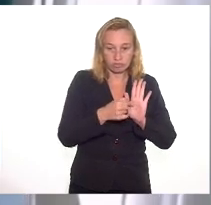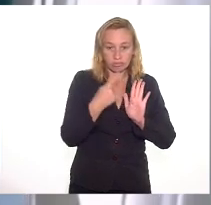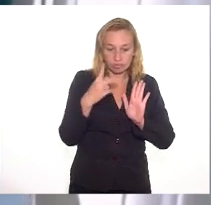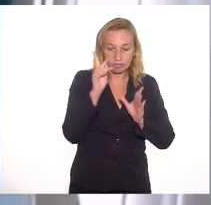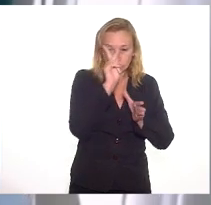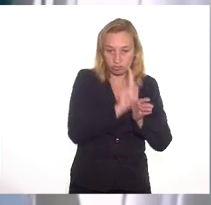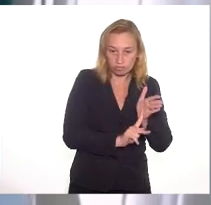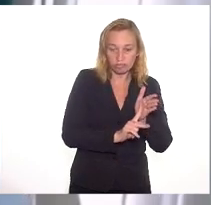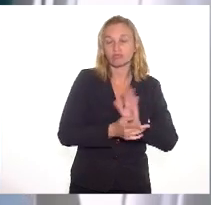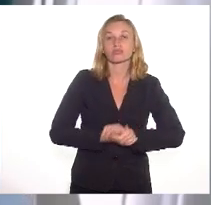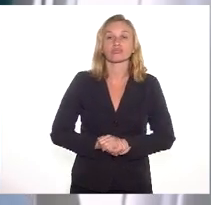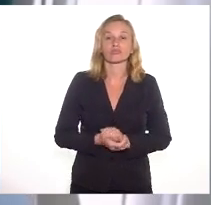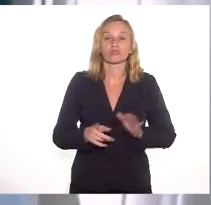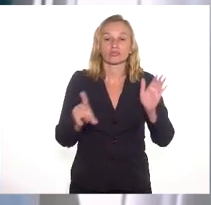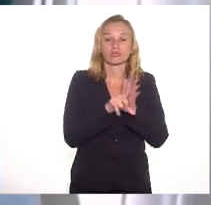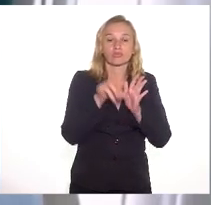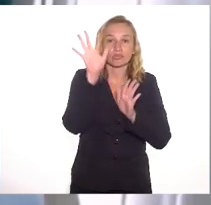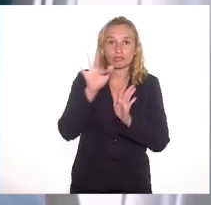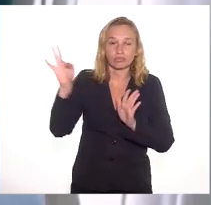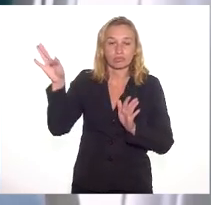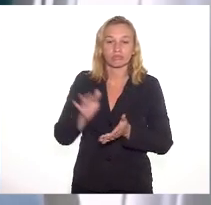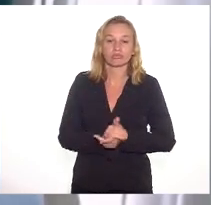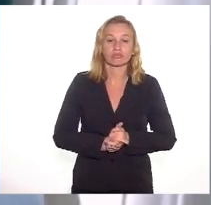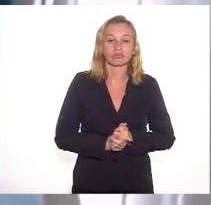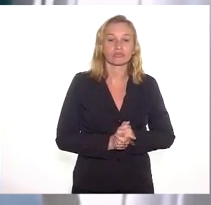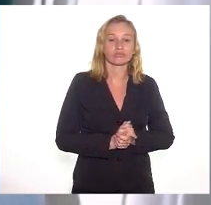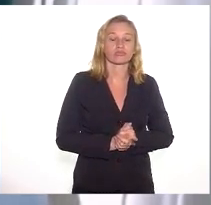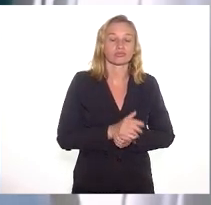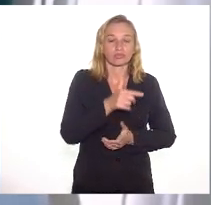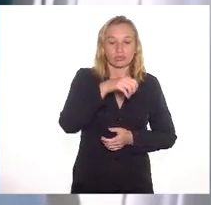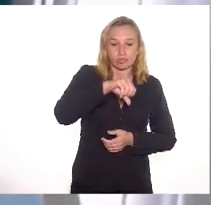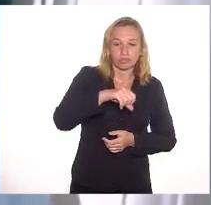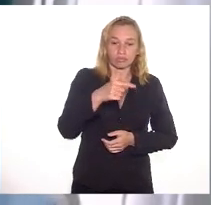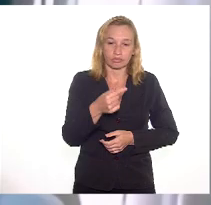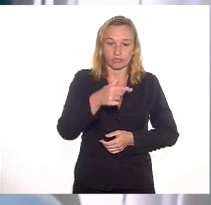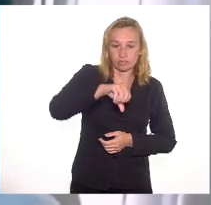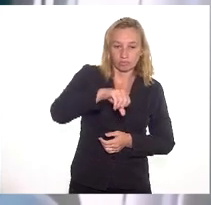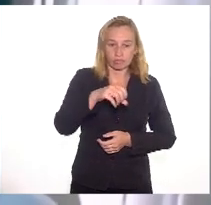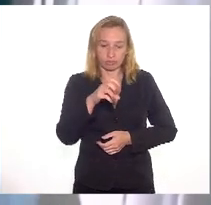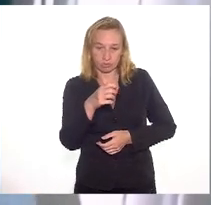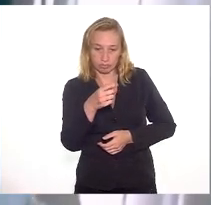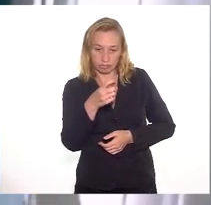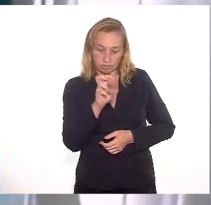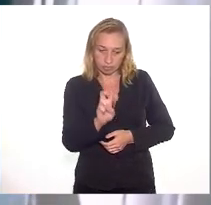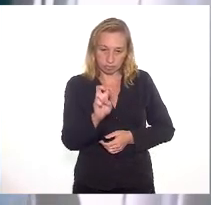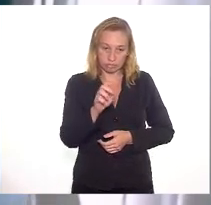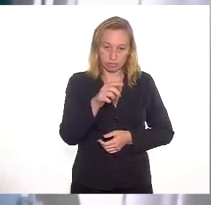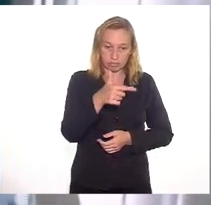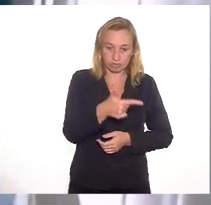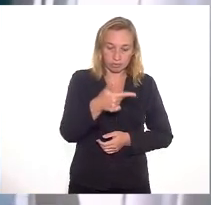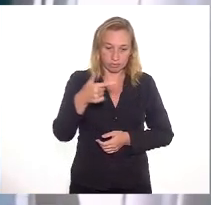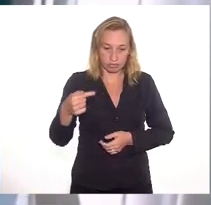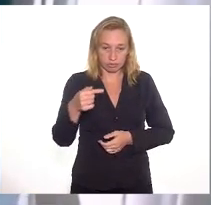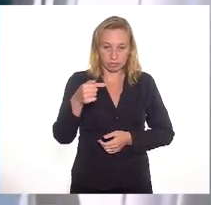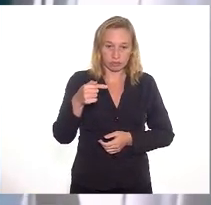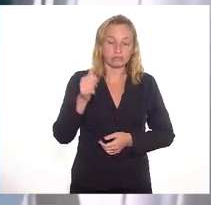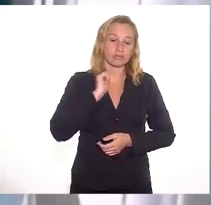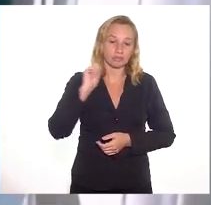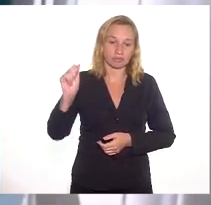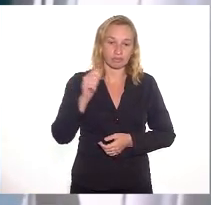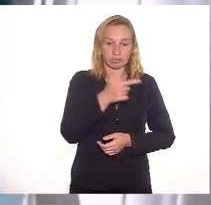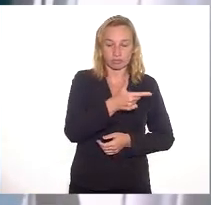projeto. A Lei Federal, né, a Lei Federal 9795, de 27 de abril de 99, e a Lei